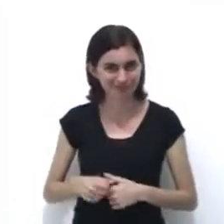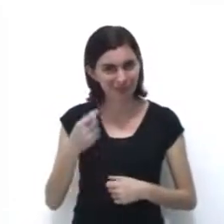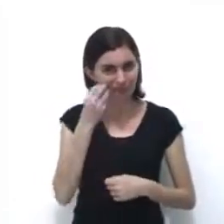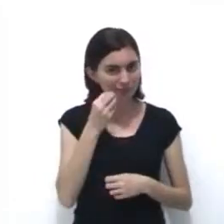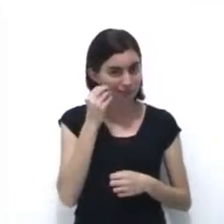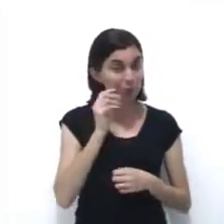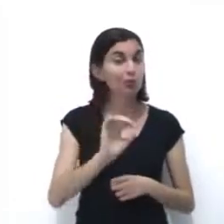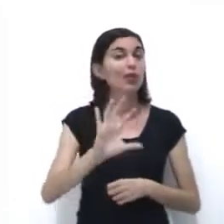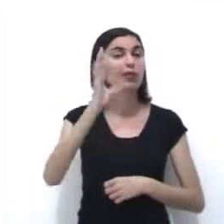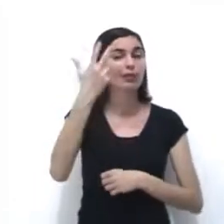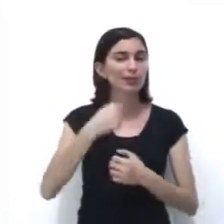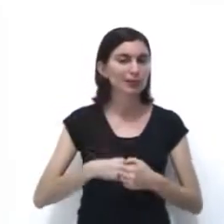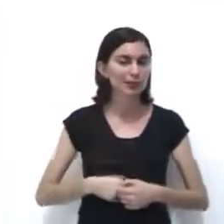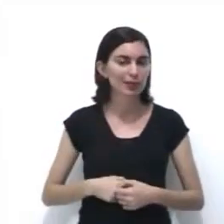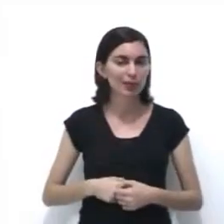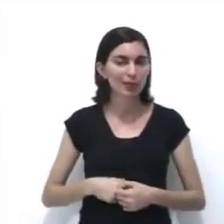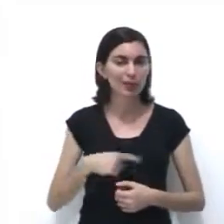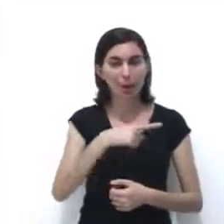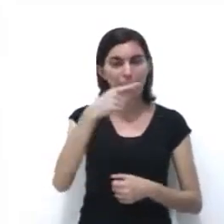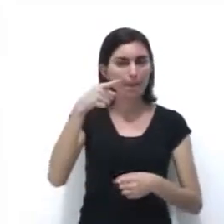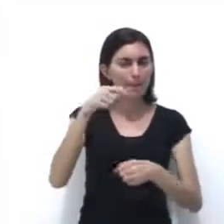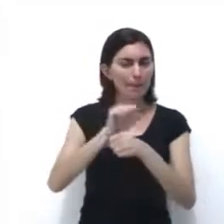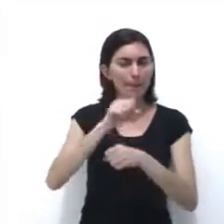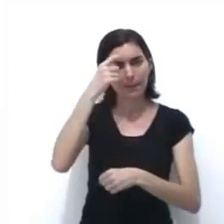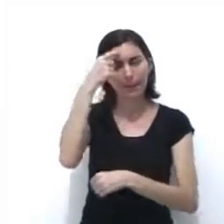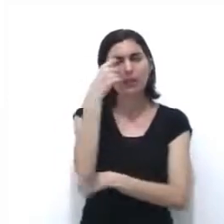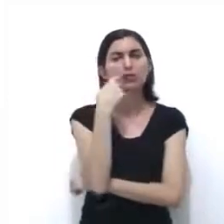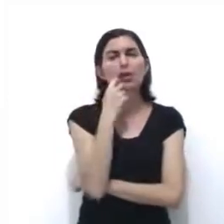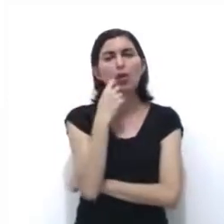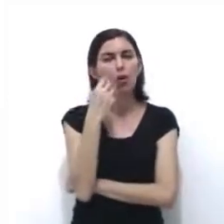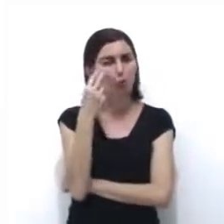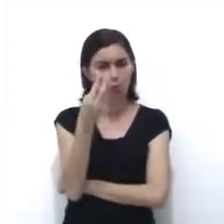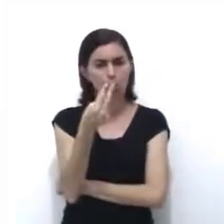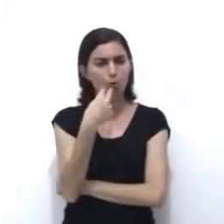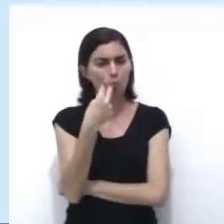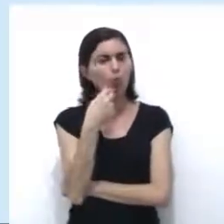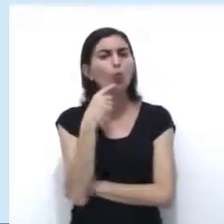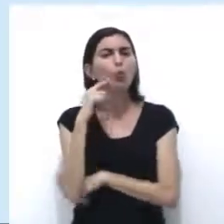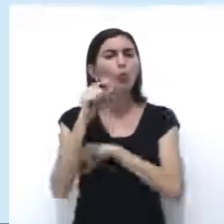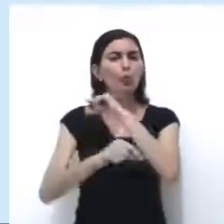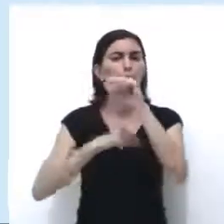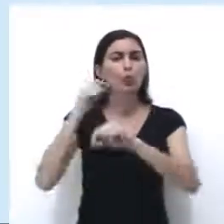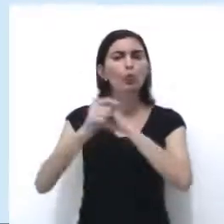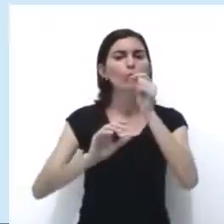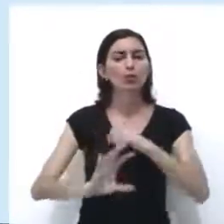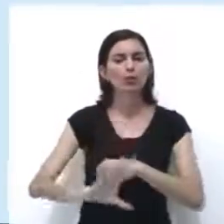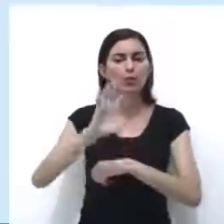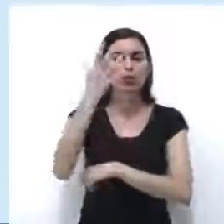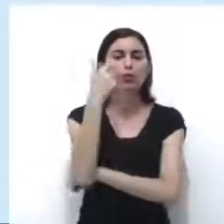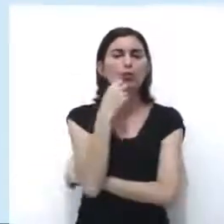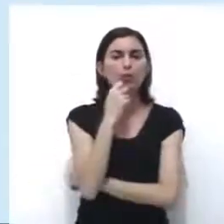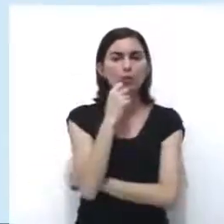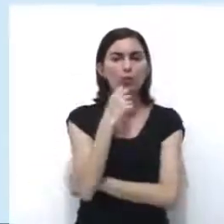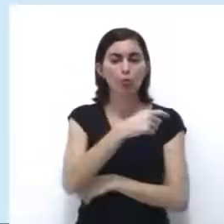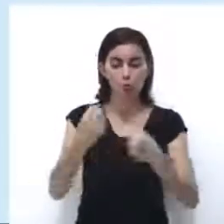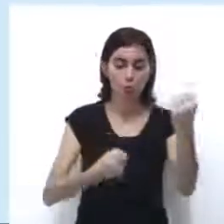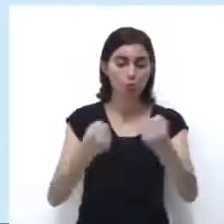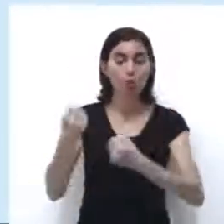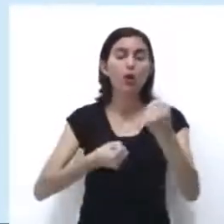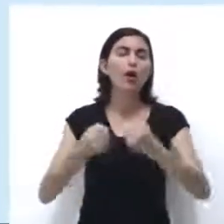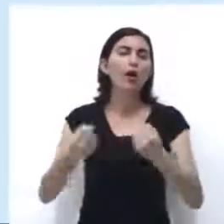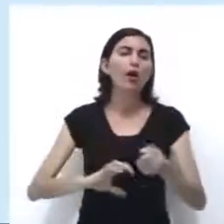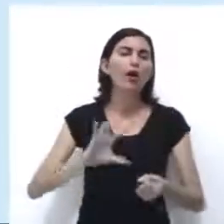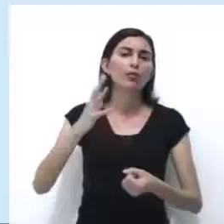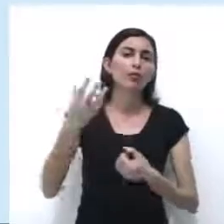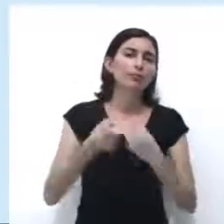Tá vendo o que é que aconteceu aí? Para e pensa aí. Olha para mim aqui. O que é que aconteceu com o